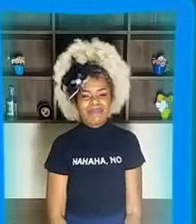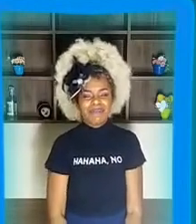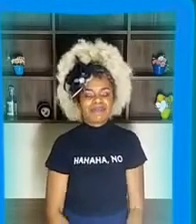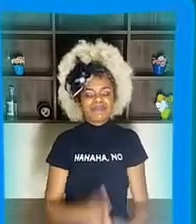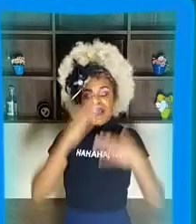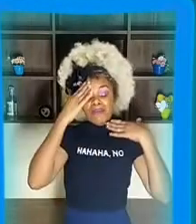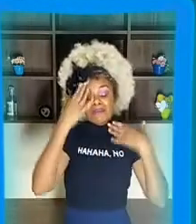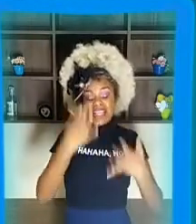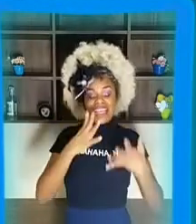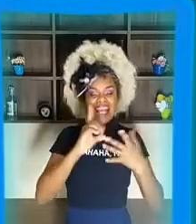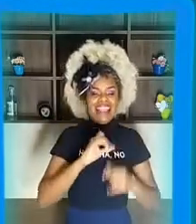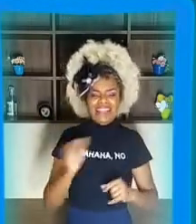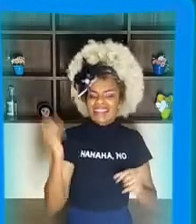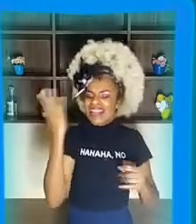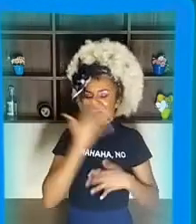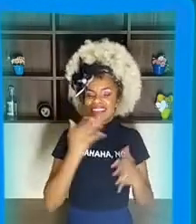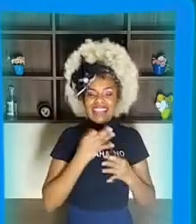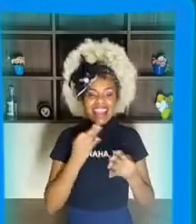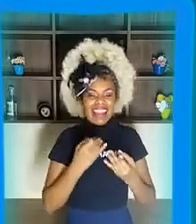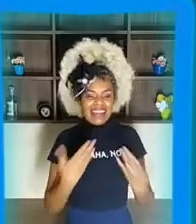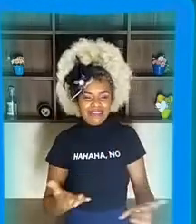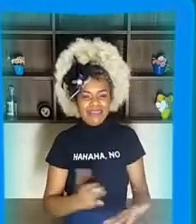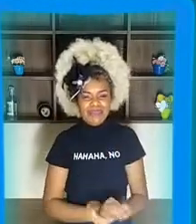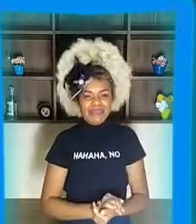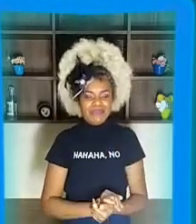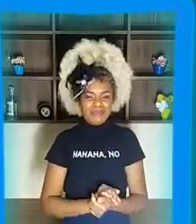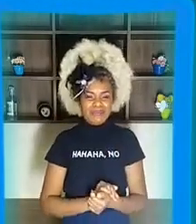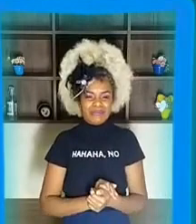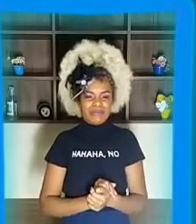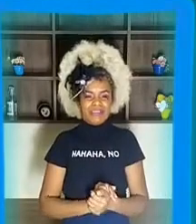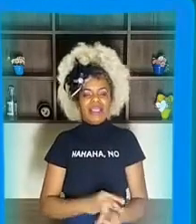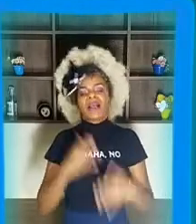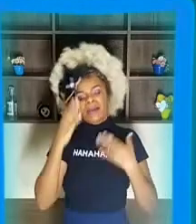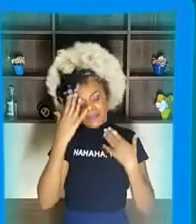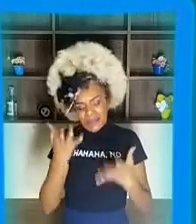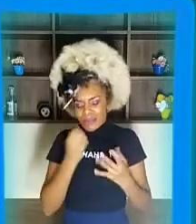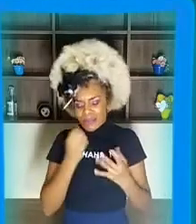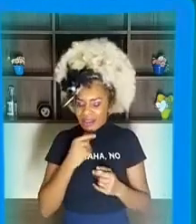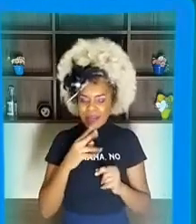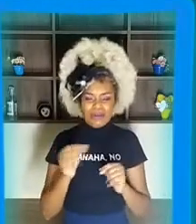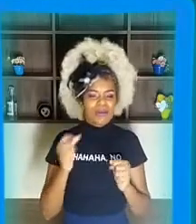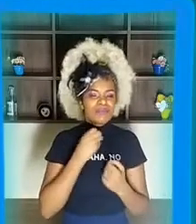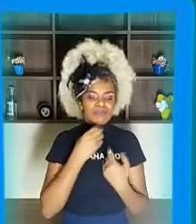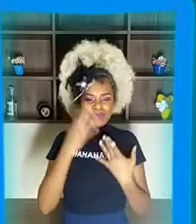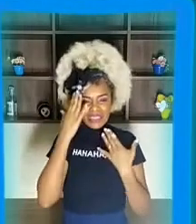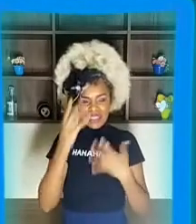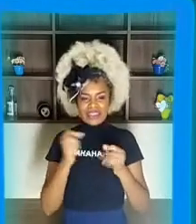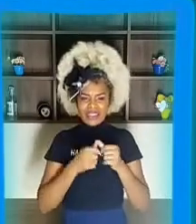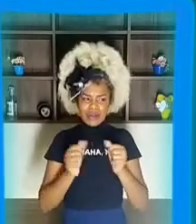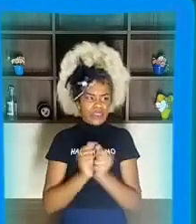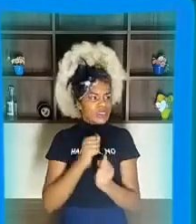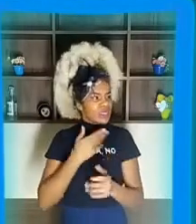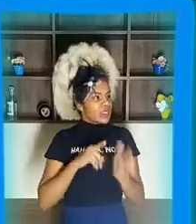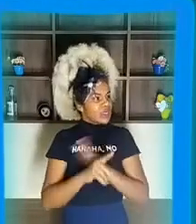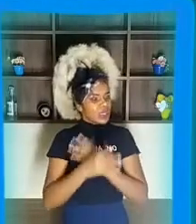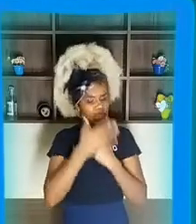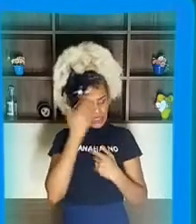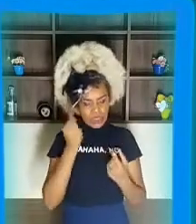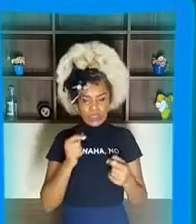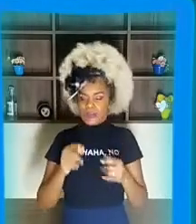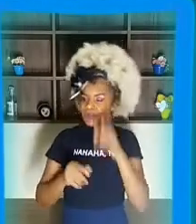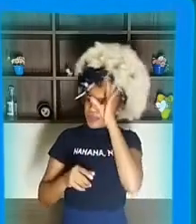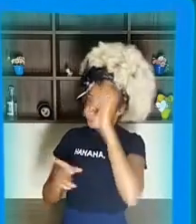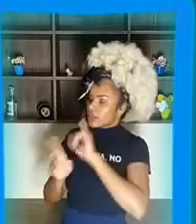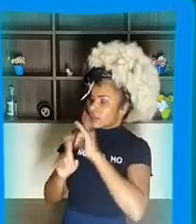Obrigada, Denis, foi lindo. Foi lindo demais, meu irmão. Muito obrigado, meu, você estar com a gente. Poxa, eu ia perguntar um negócio, eu esqueci. Não, você tinha falado